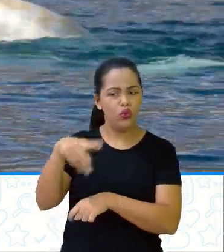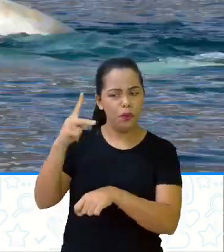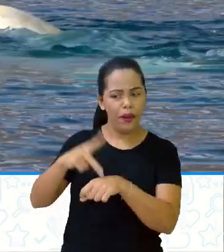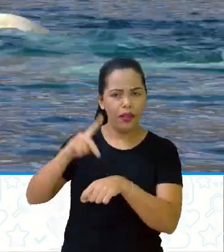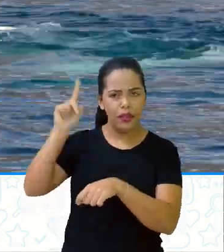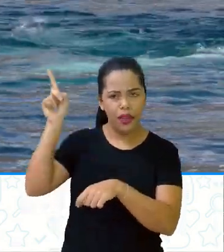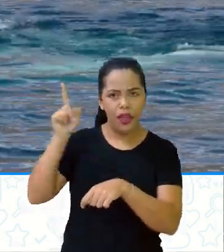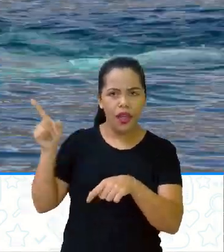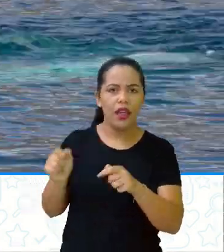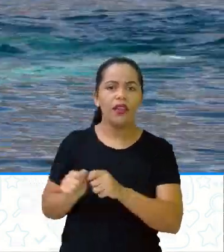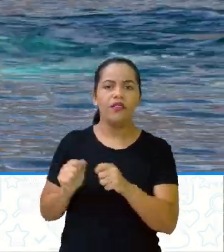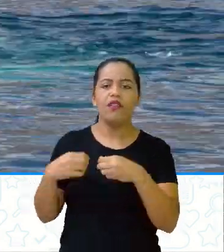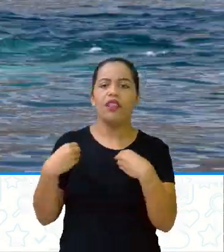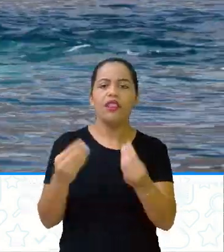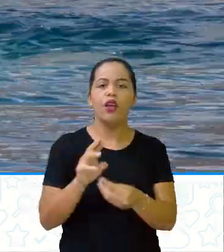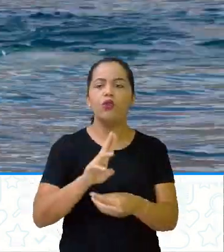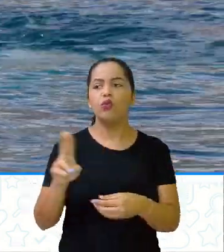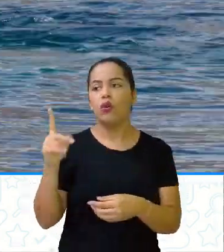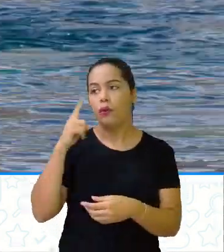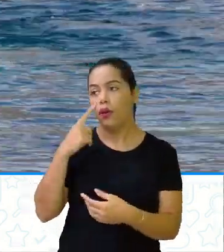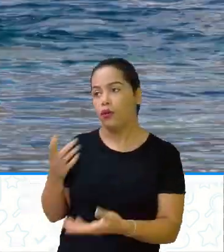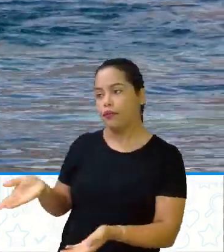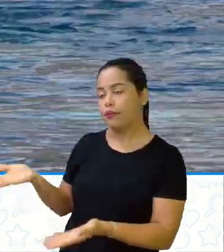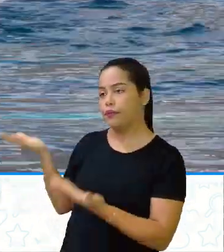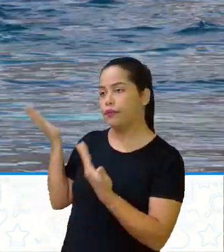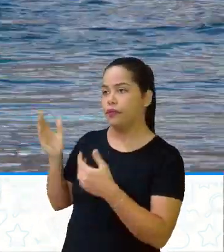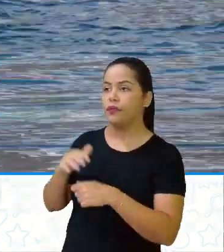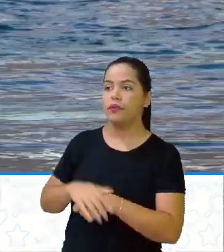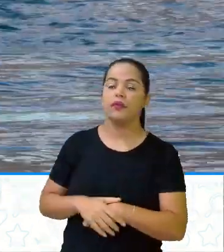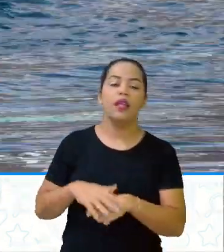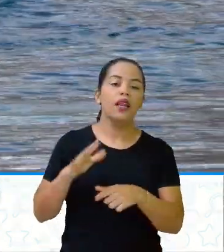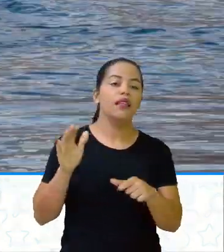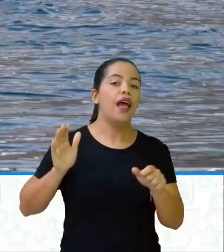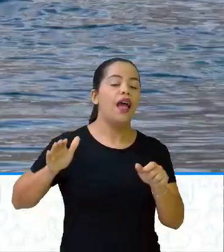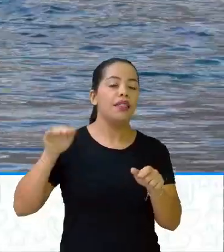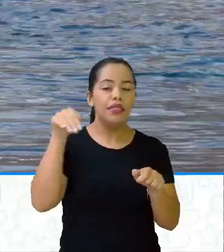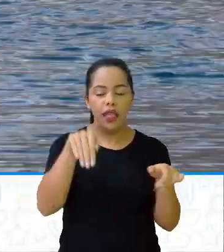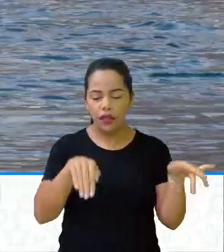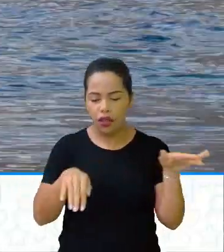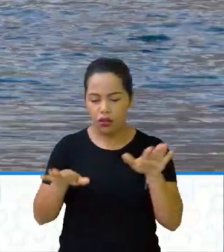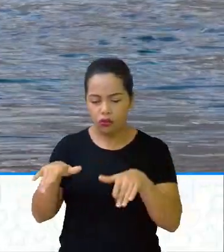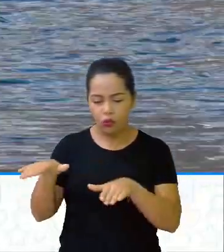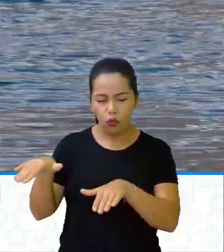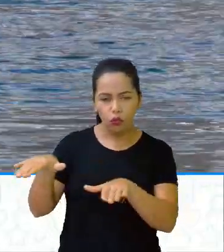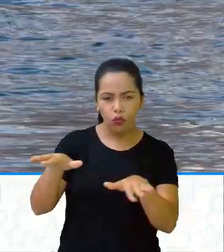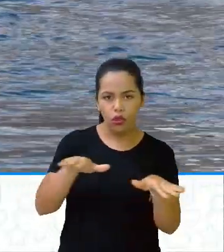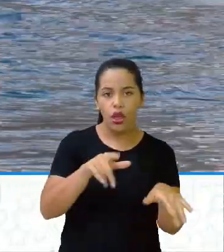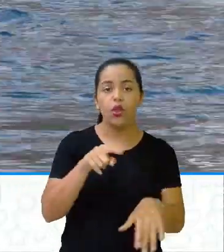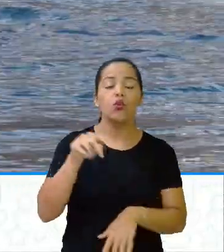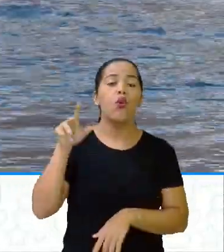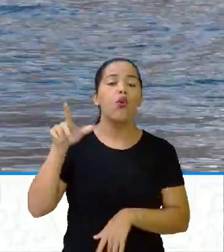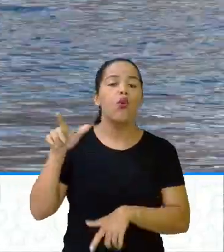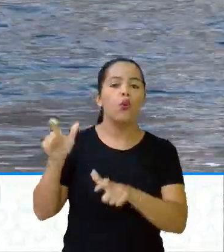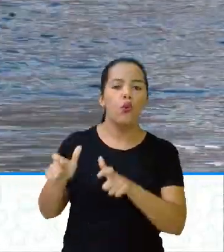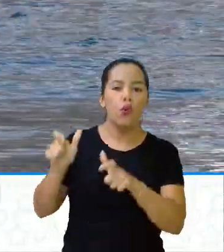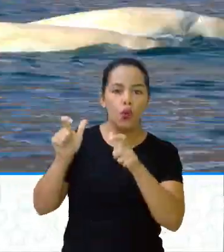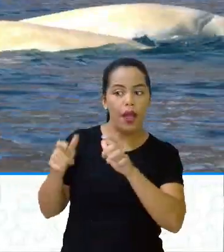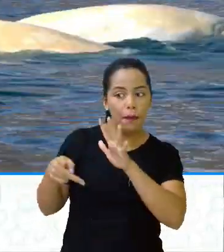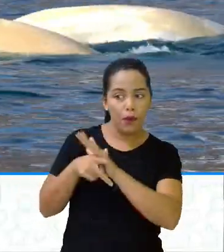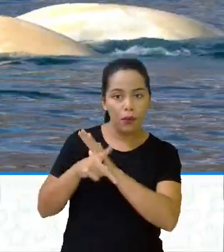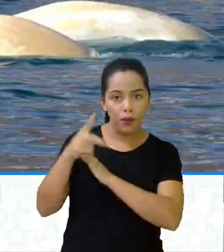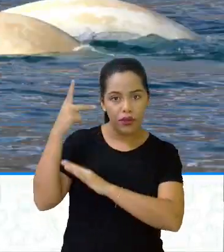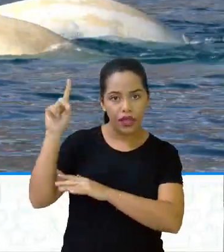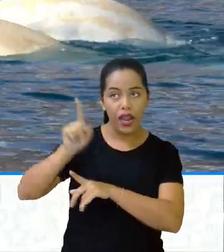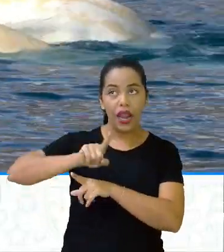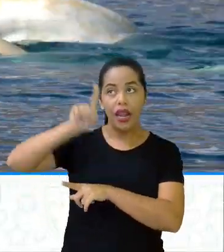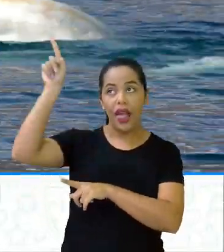vocês saberem, tá? Aqui a gente está vendo ela lá, ó, nadando no seu habitat natural, porque ela fica lá, ó, no Polo Norte, gente. Lá